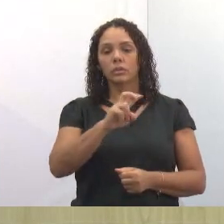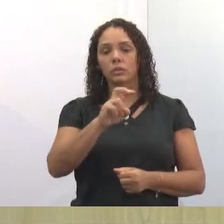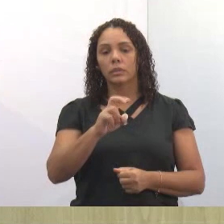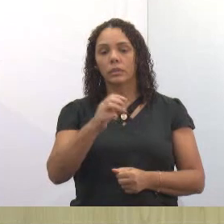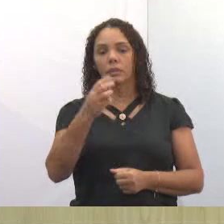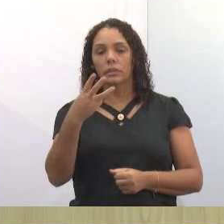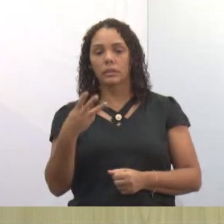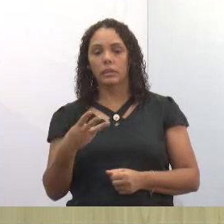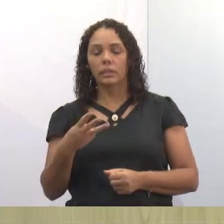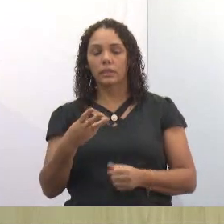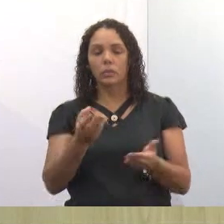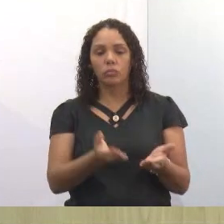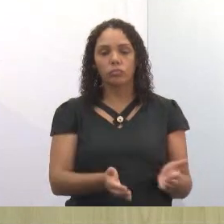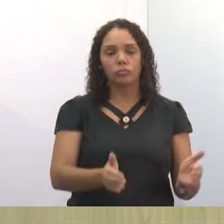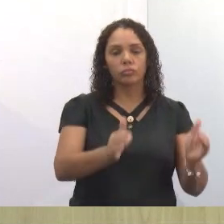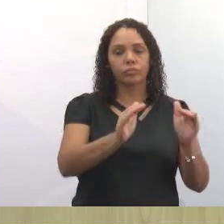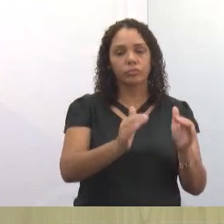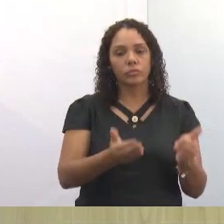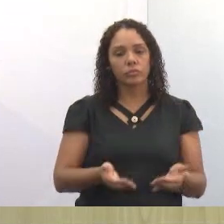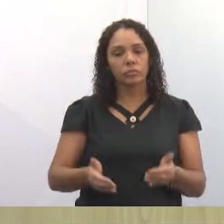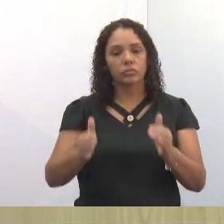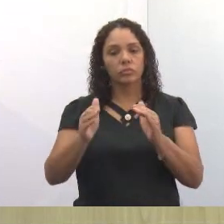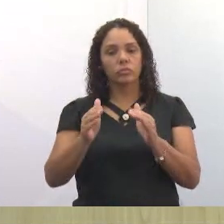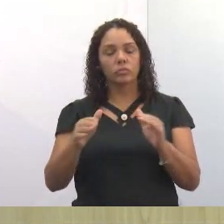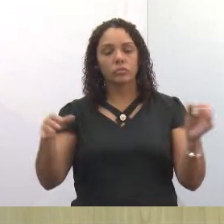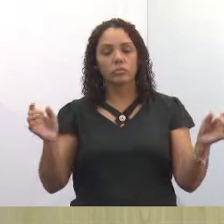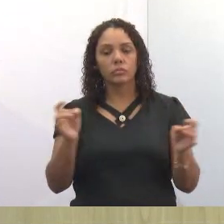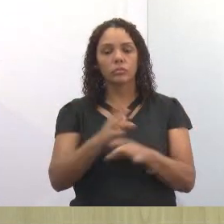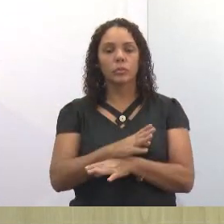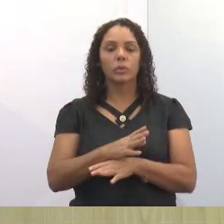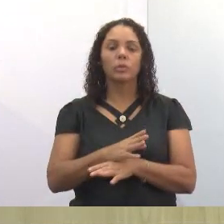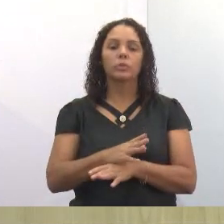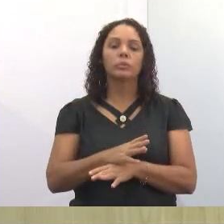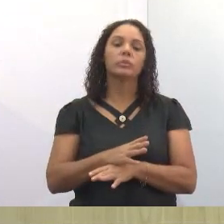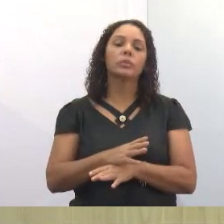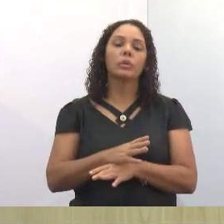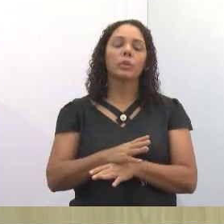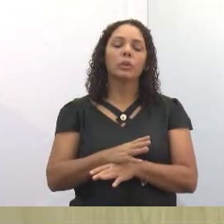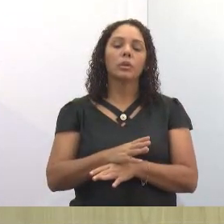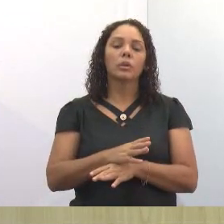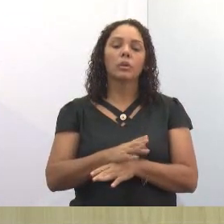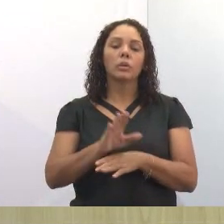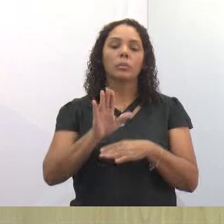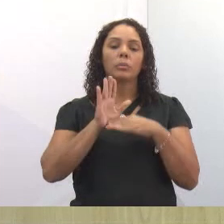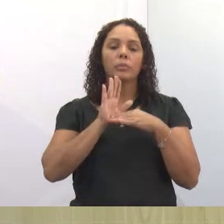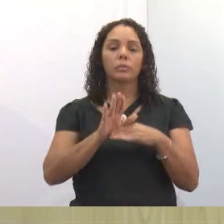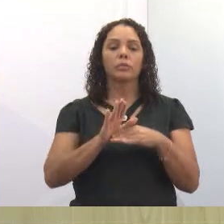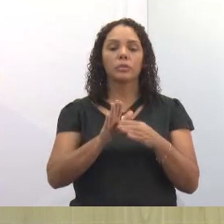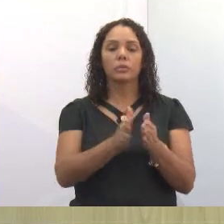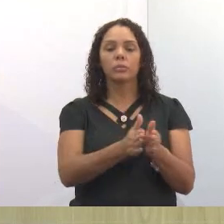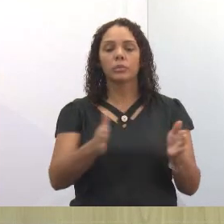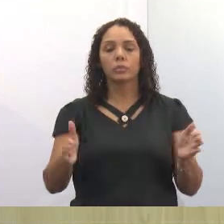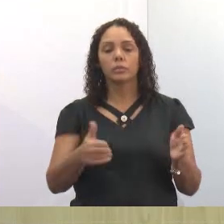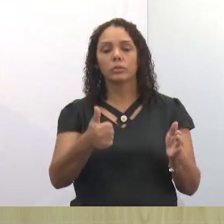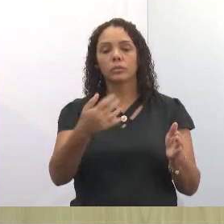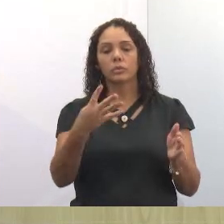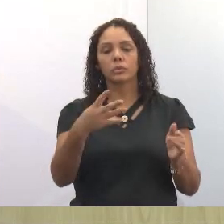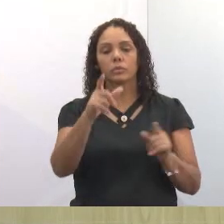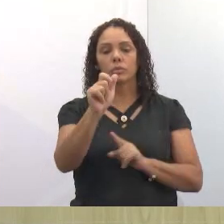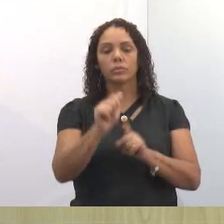253 sacos suficientes para 14 meses e